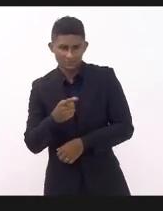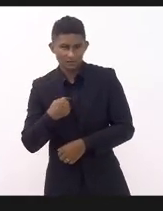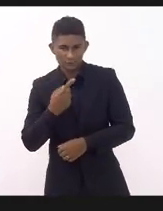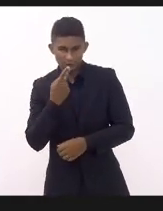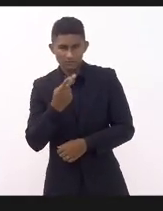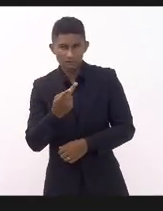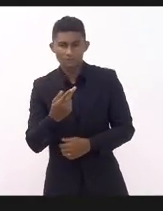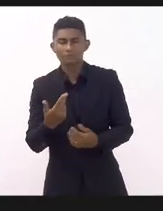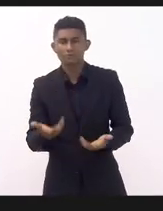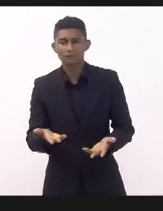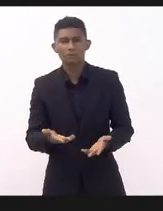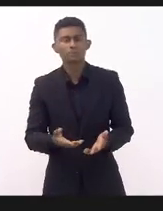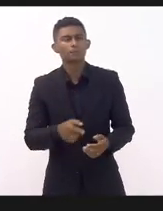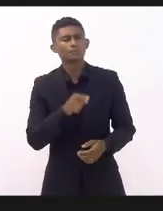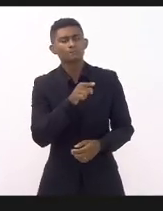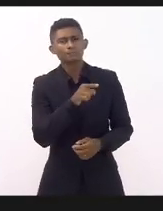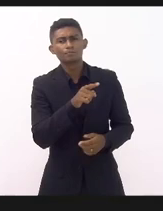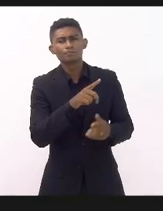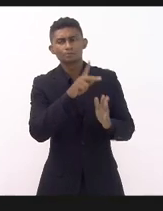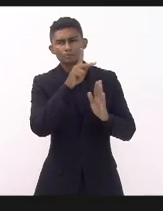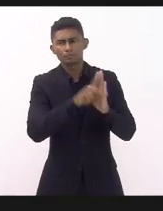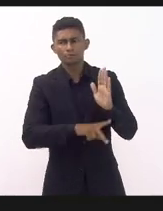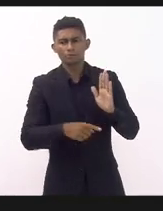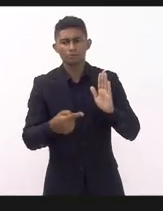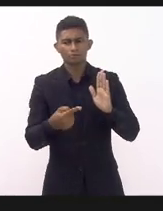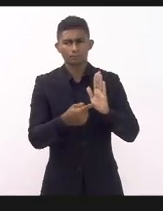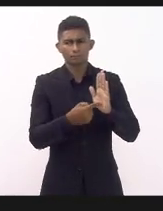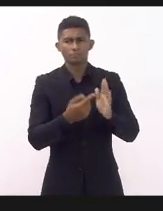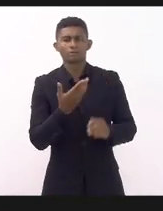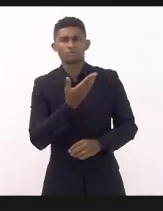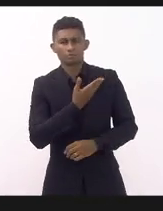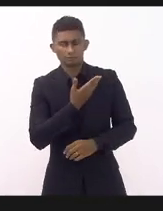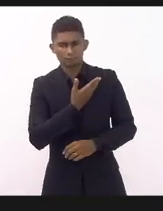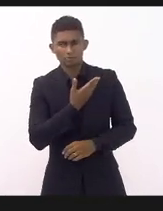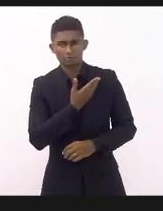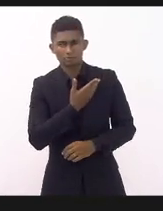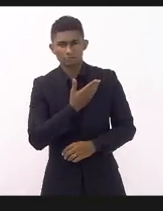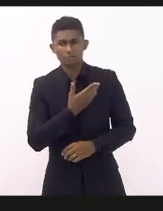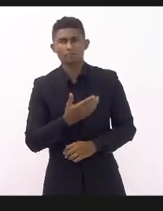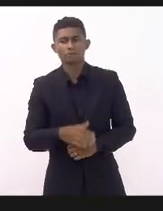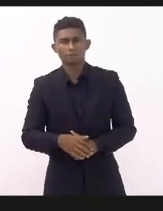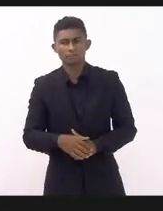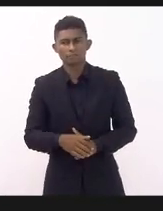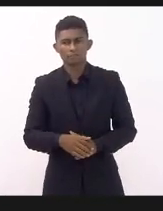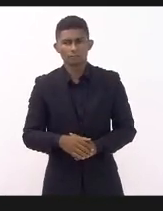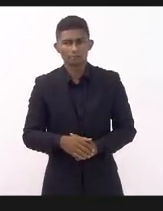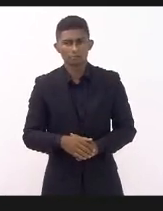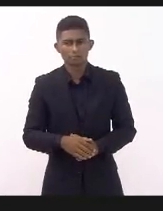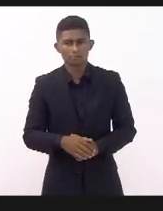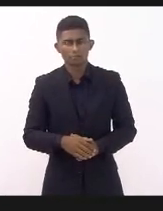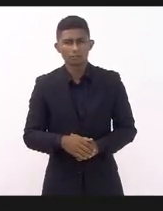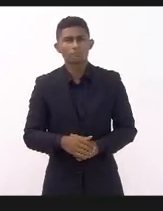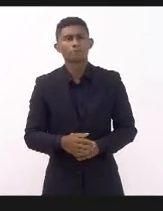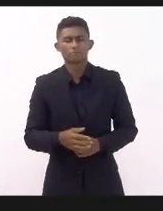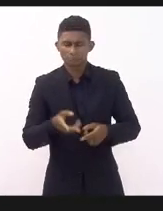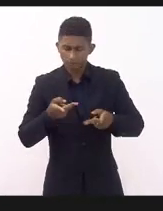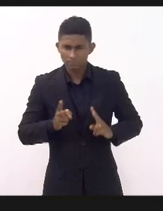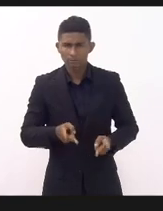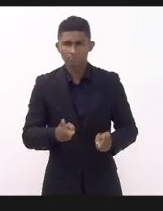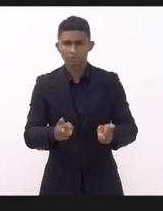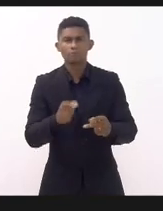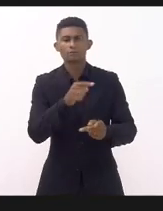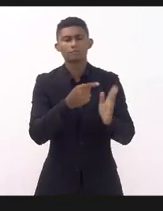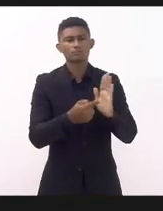Luiz Paulo, um nobre querido companheiro, um decano dessa casa, que novamente mostra a sua